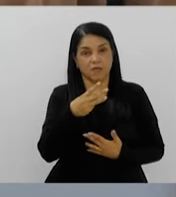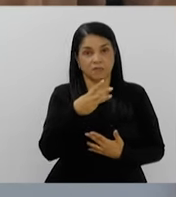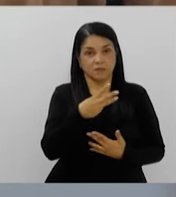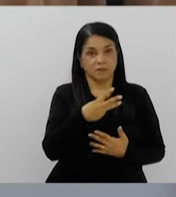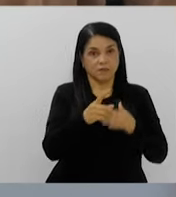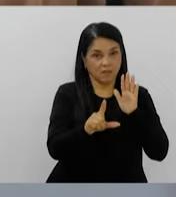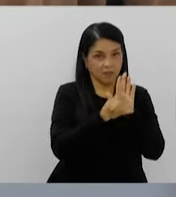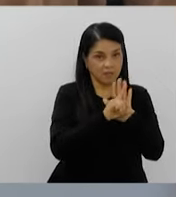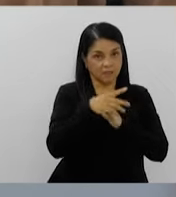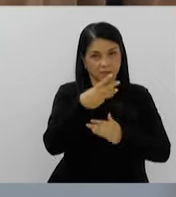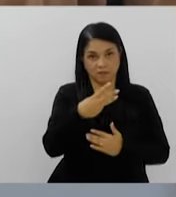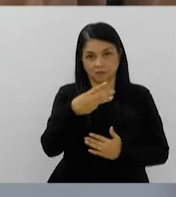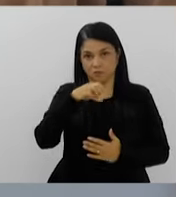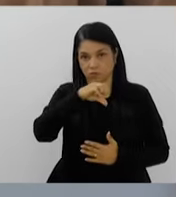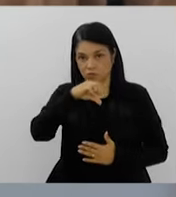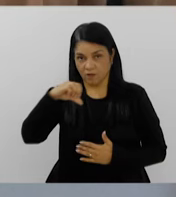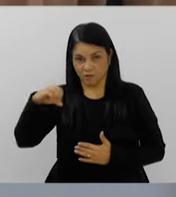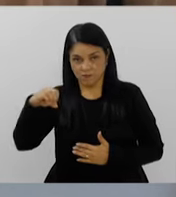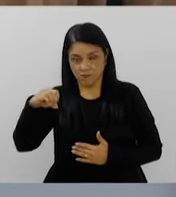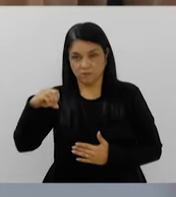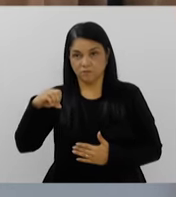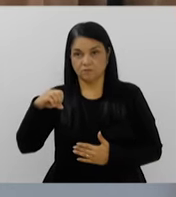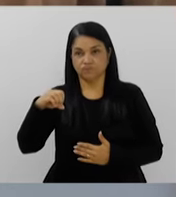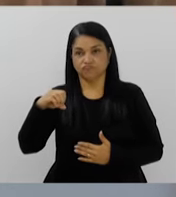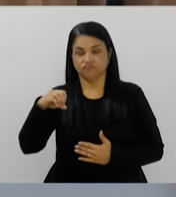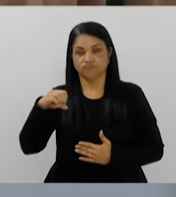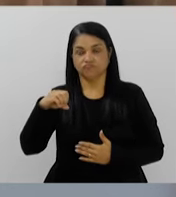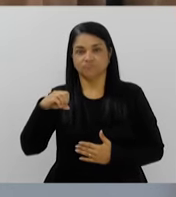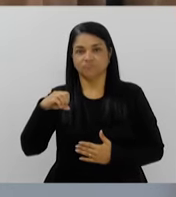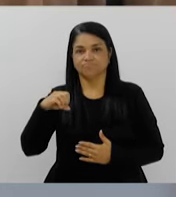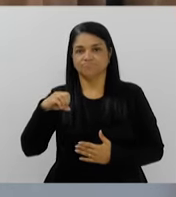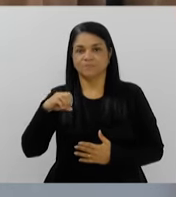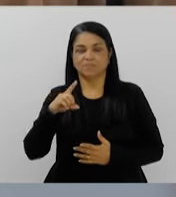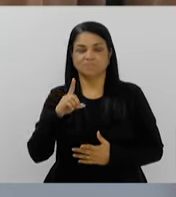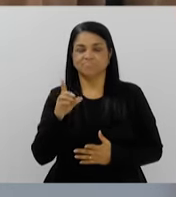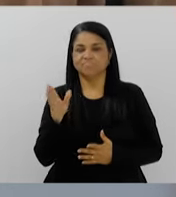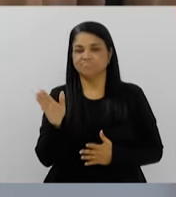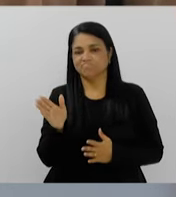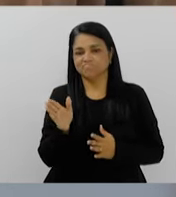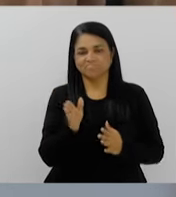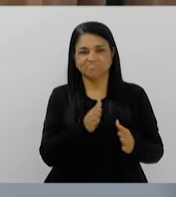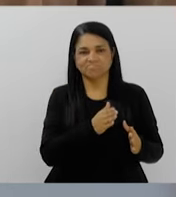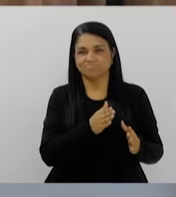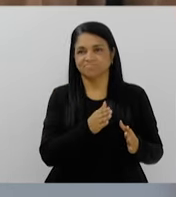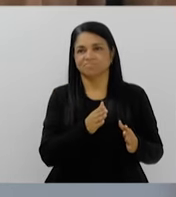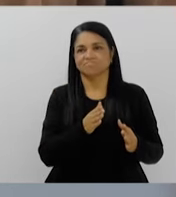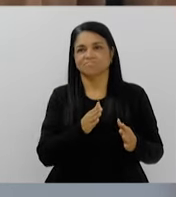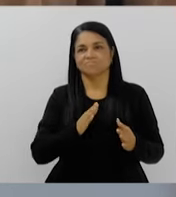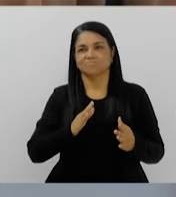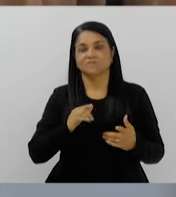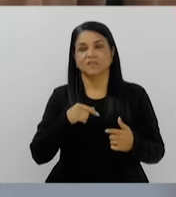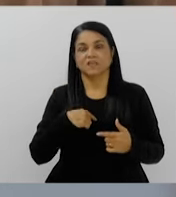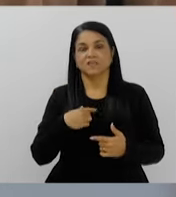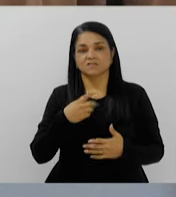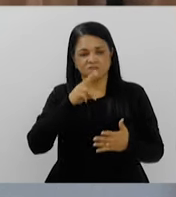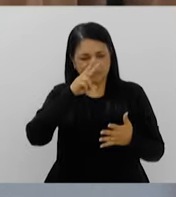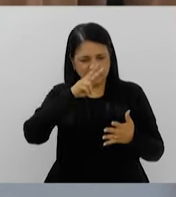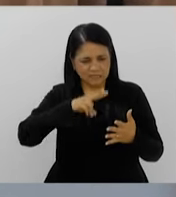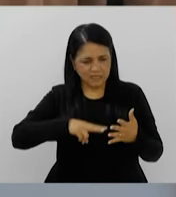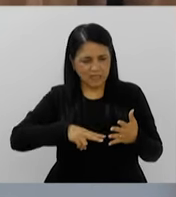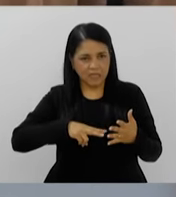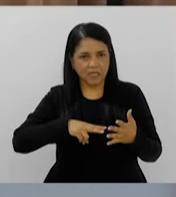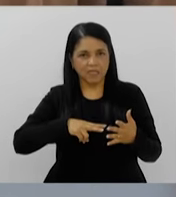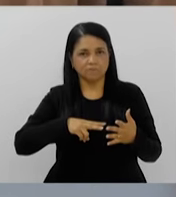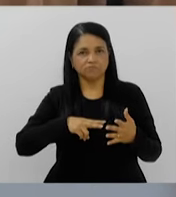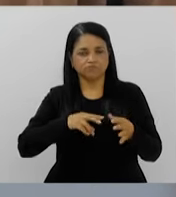3.900 está absolutamente mutilada. Se você ler a 3.900, tem mais letra